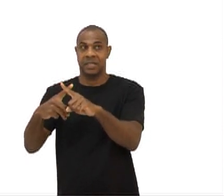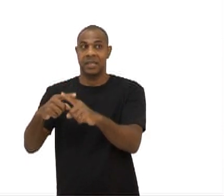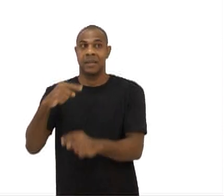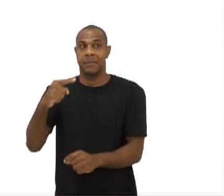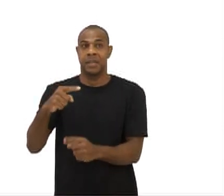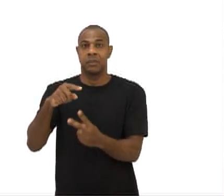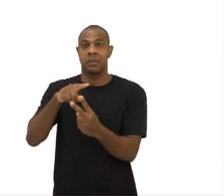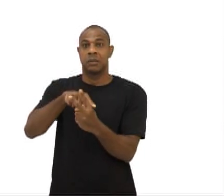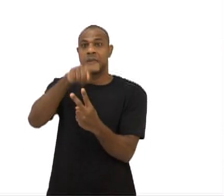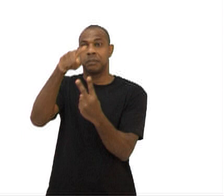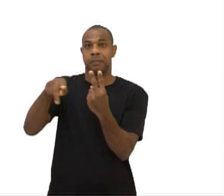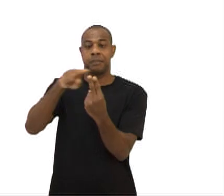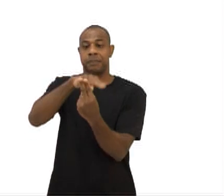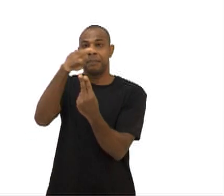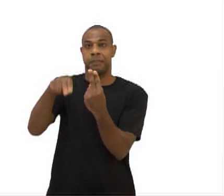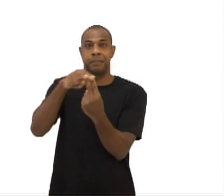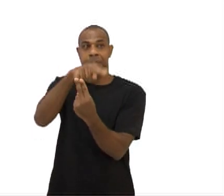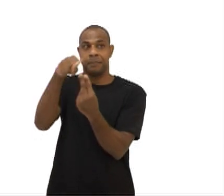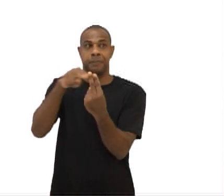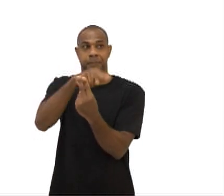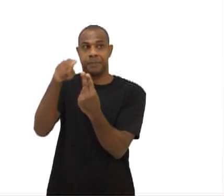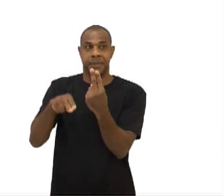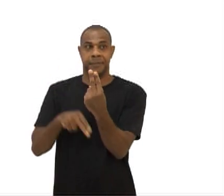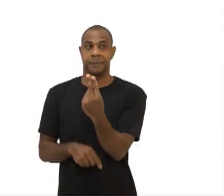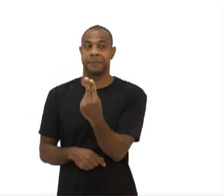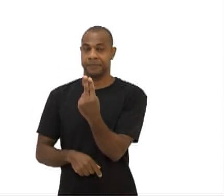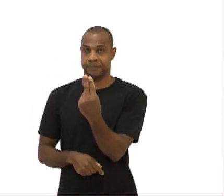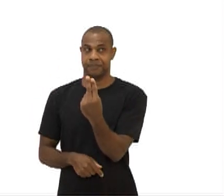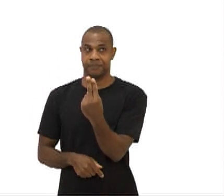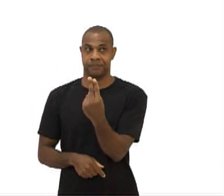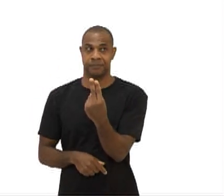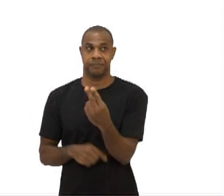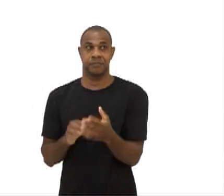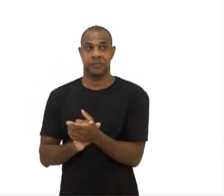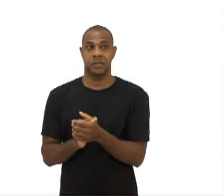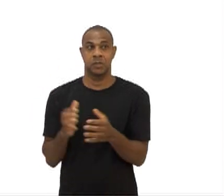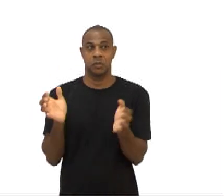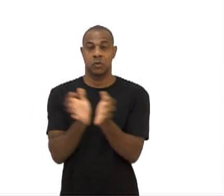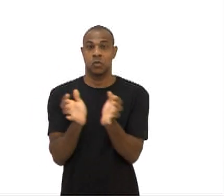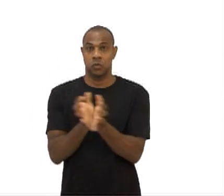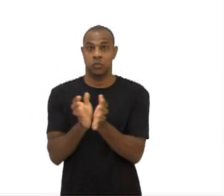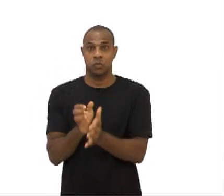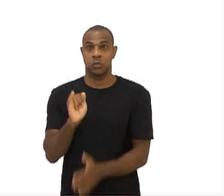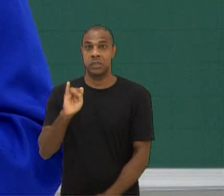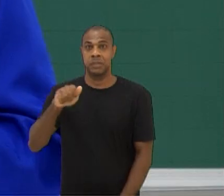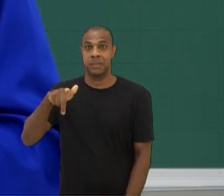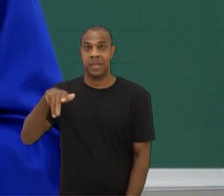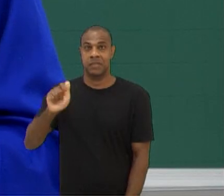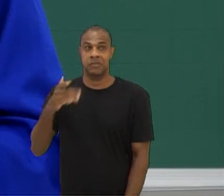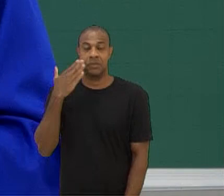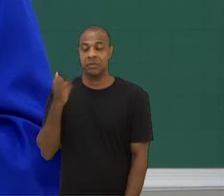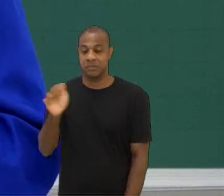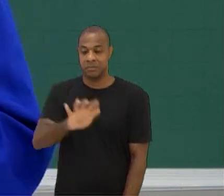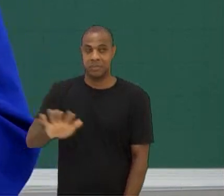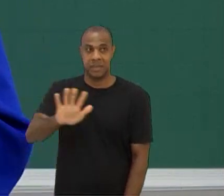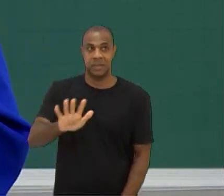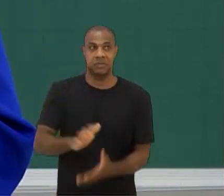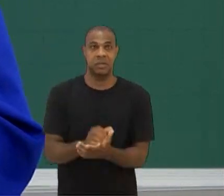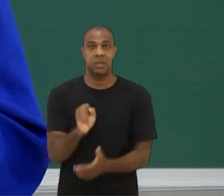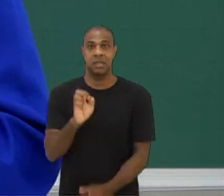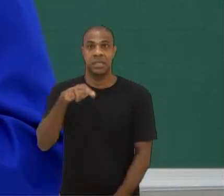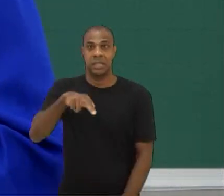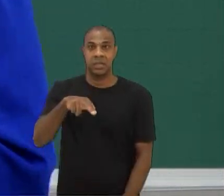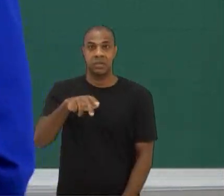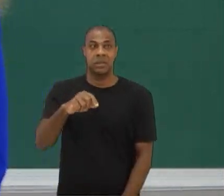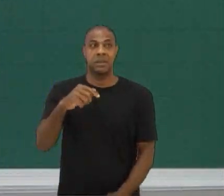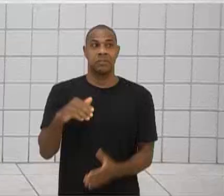C e o D aqui, que é o menos π. Conjunto imagem, acabei de falar. O valor para seno é de -1 até